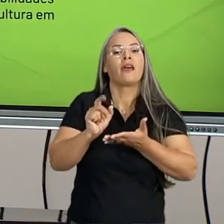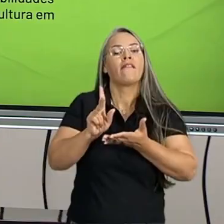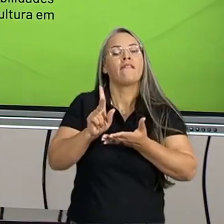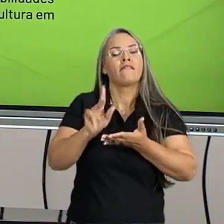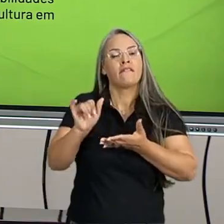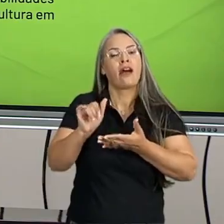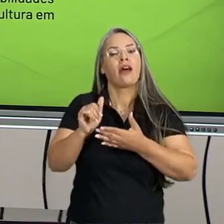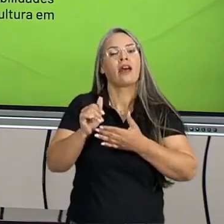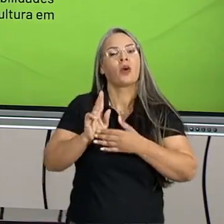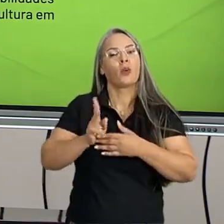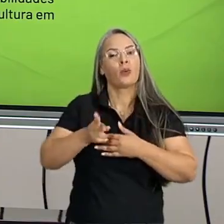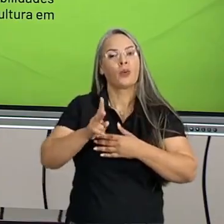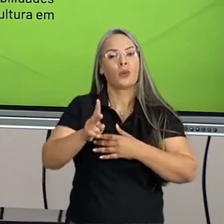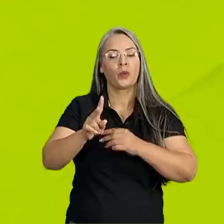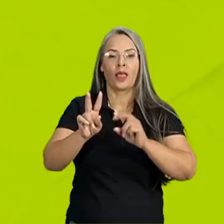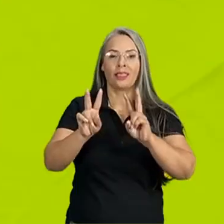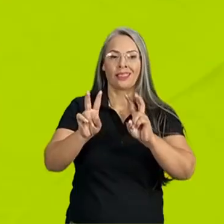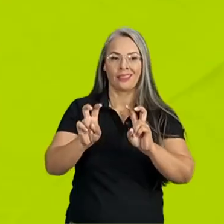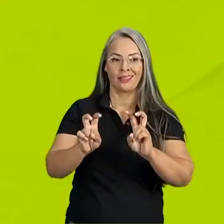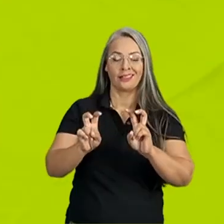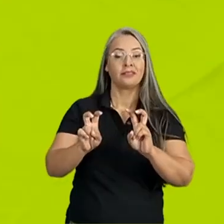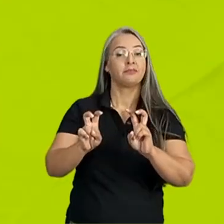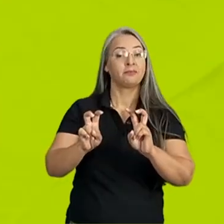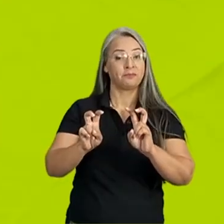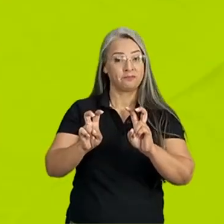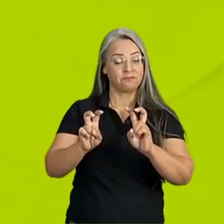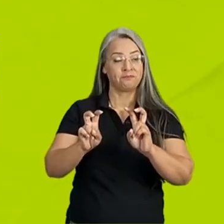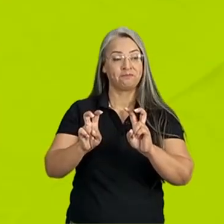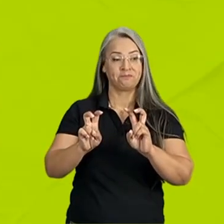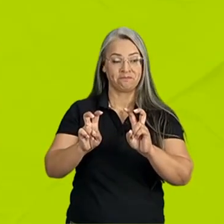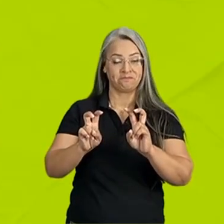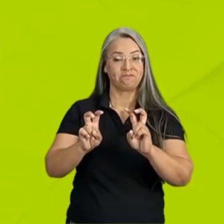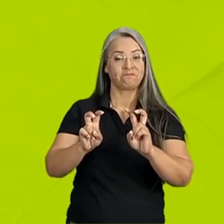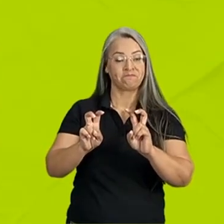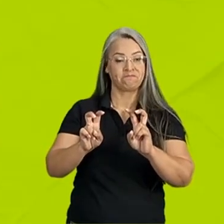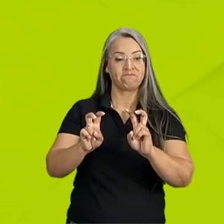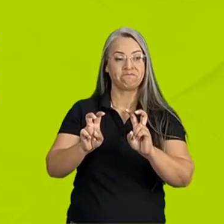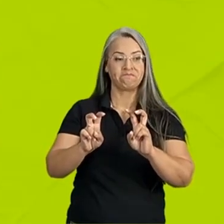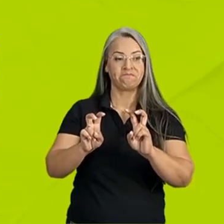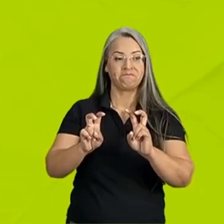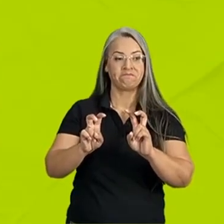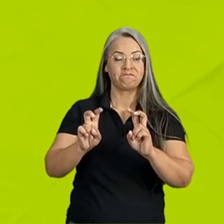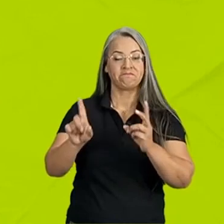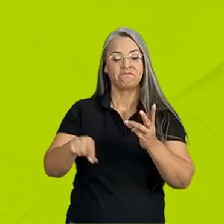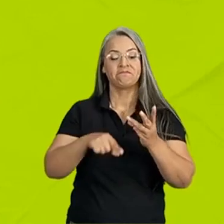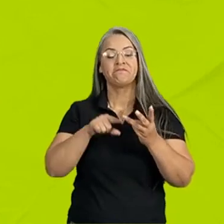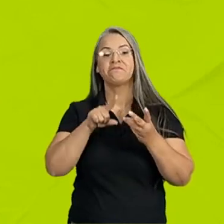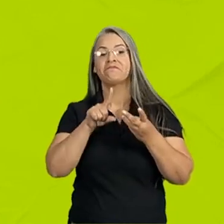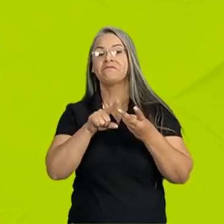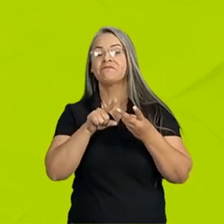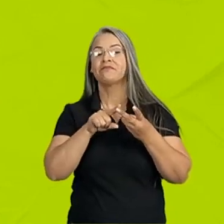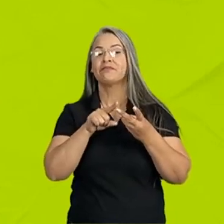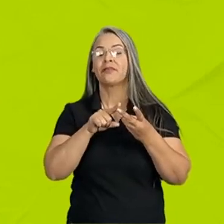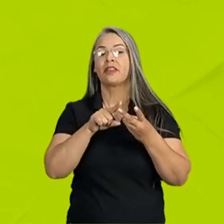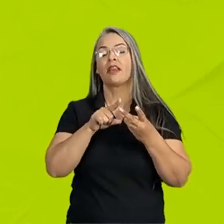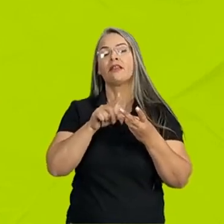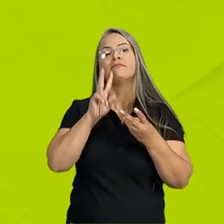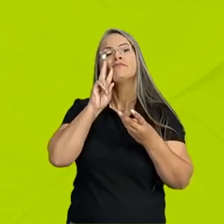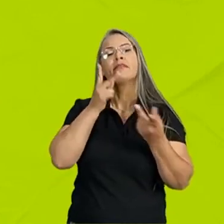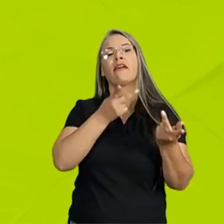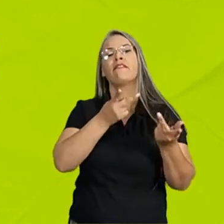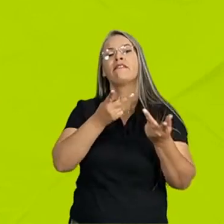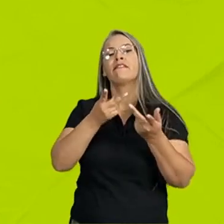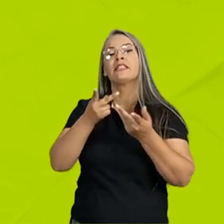tá vamos falar um pouquinho mais sobre essa tal cultura Maker vamos conhecer um laboratório